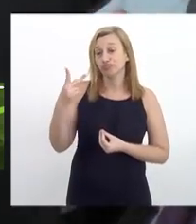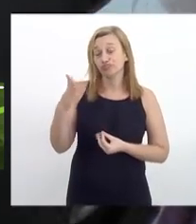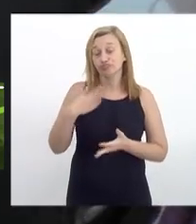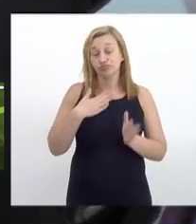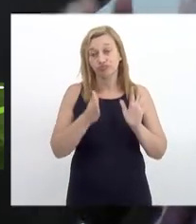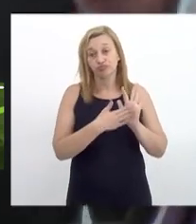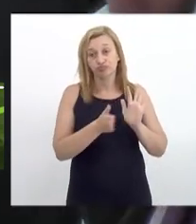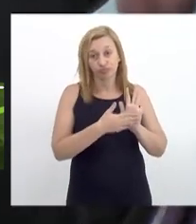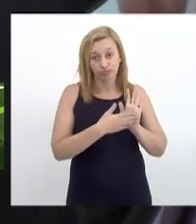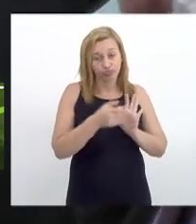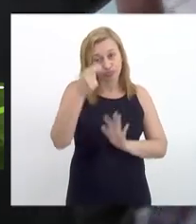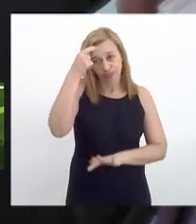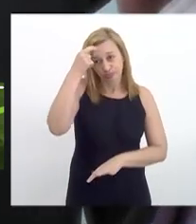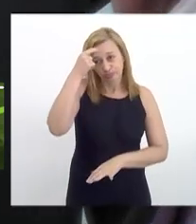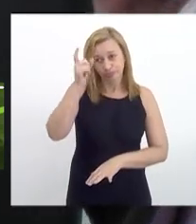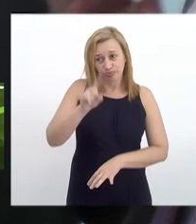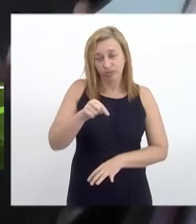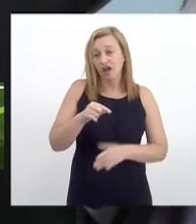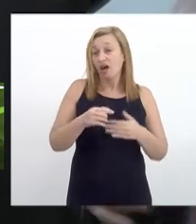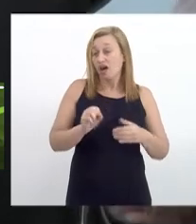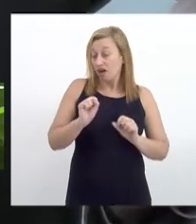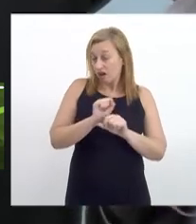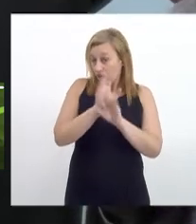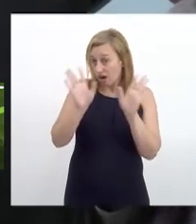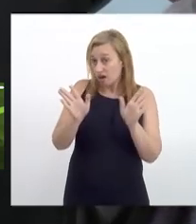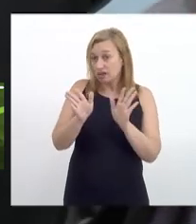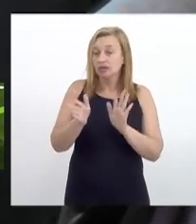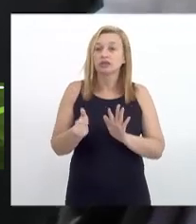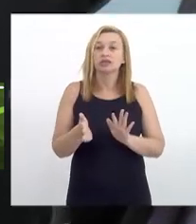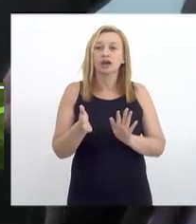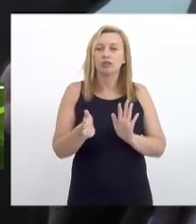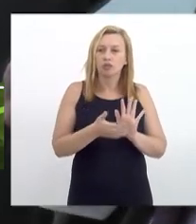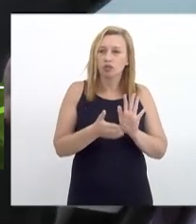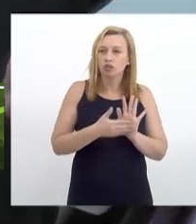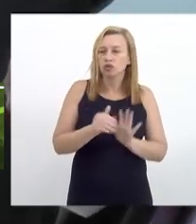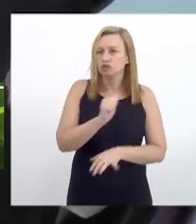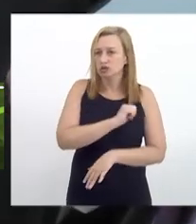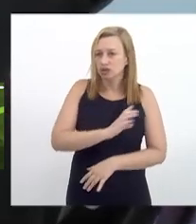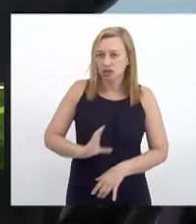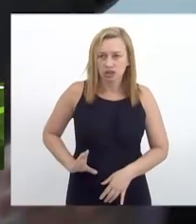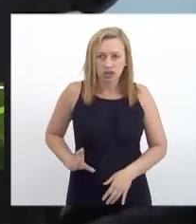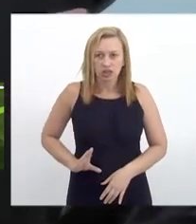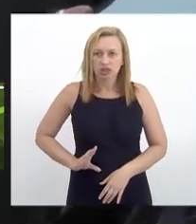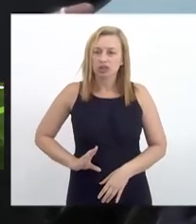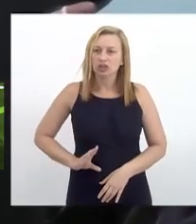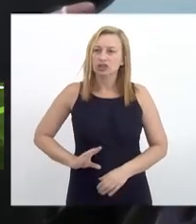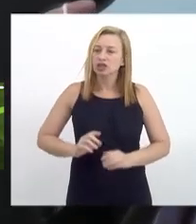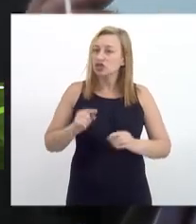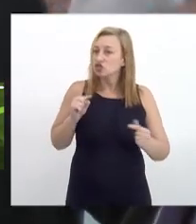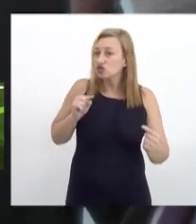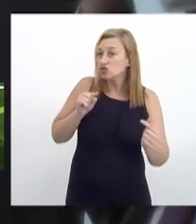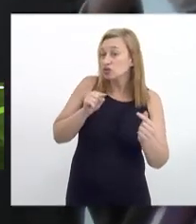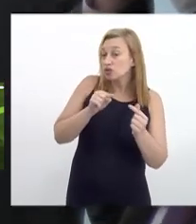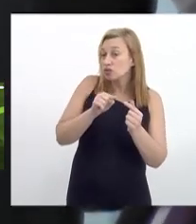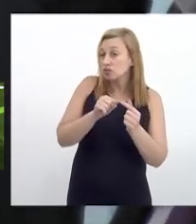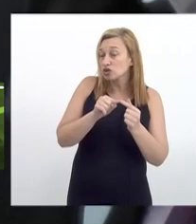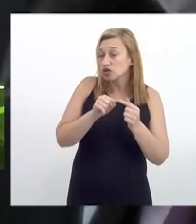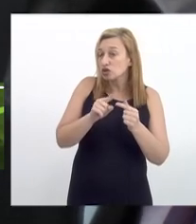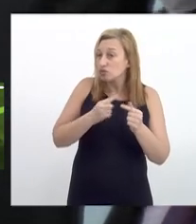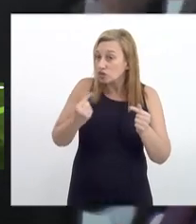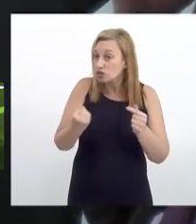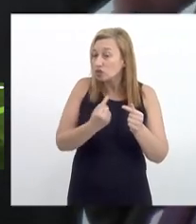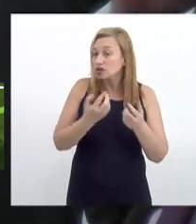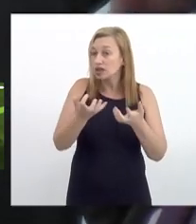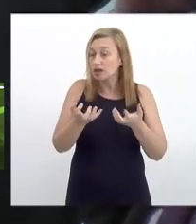proposta de consenso é claro que a proposta do deputado André Seno está está indo de acordo com o acordo que fizemos